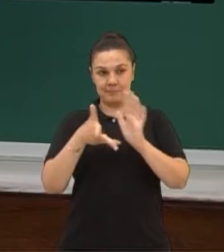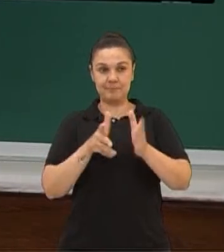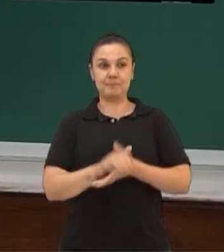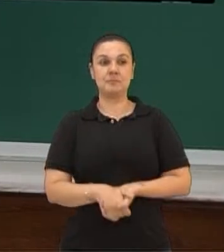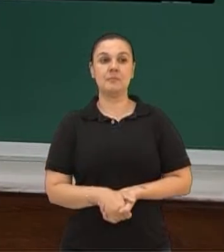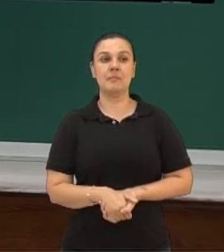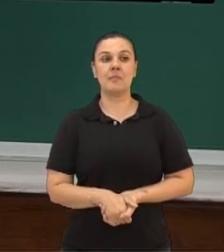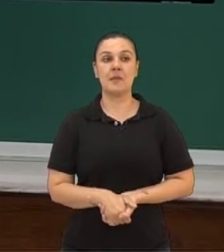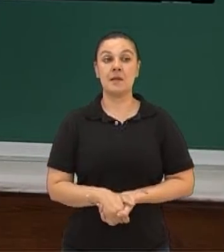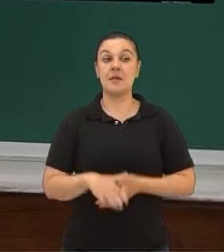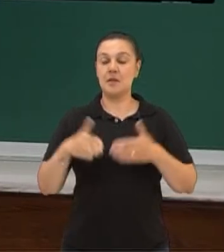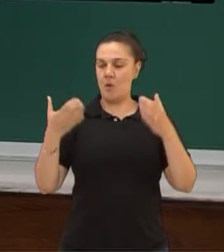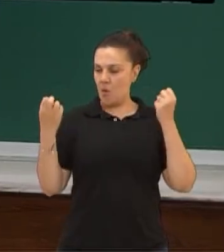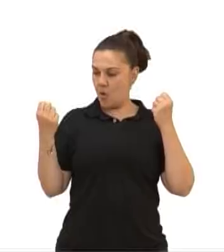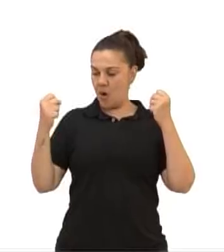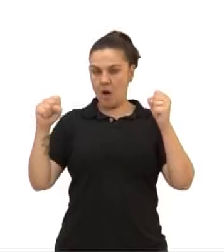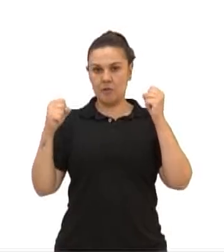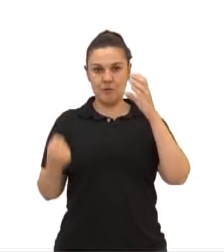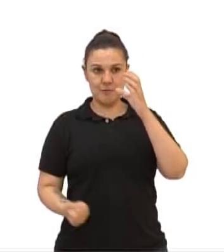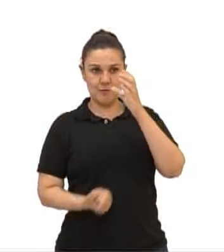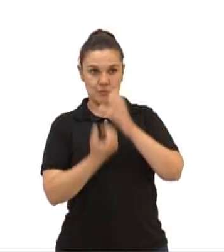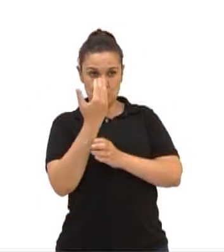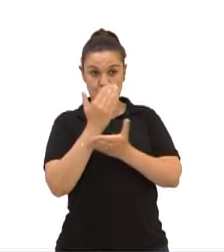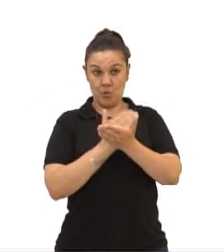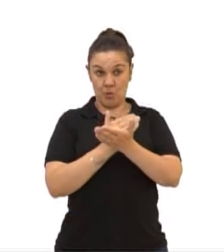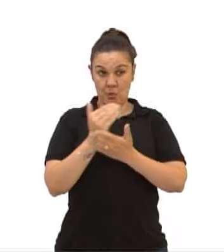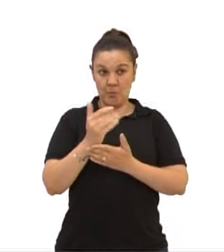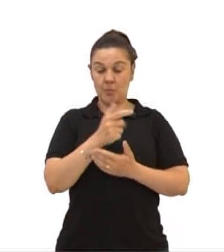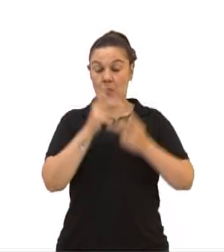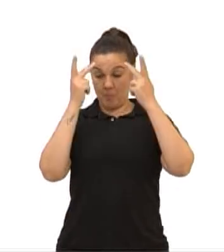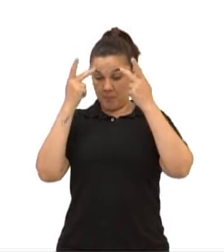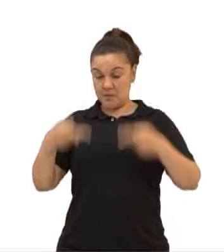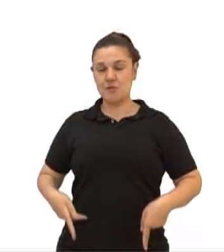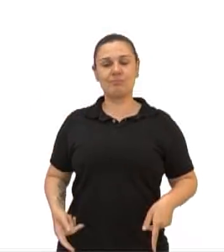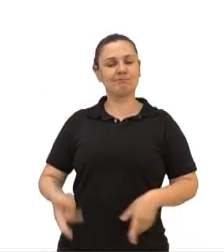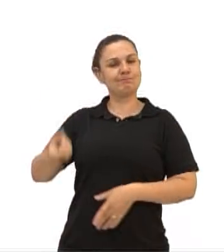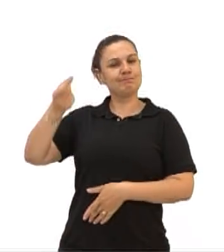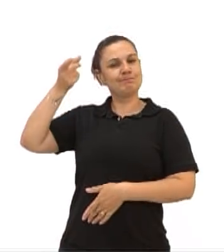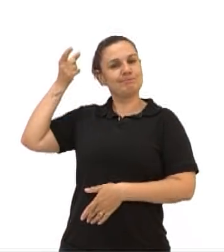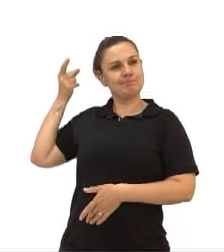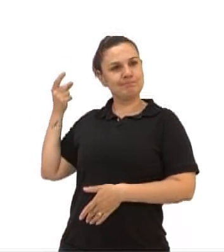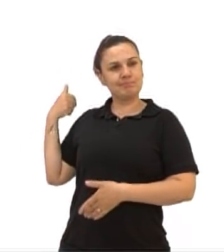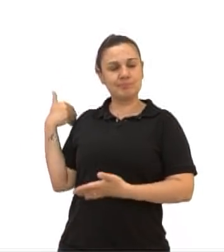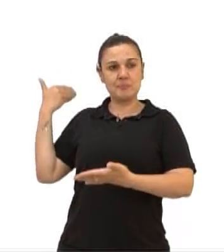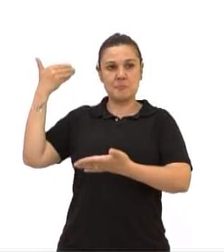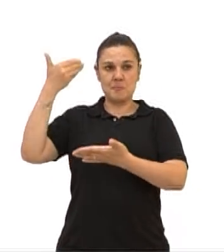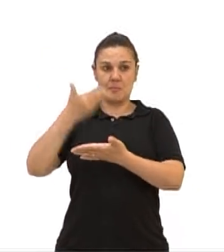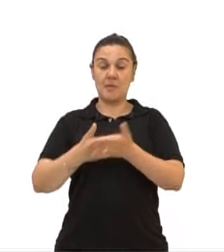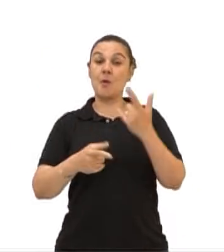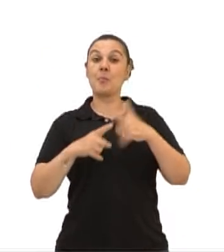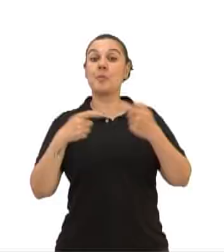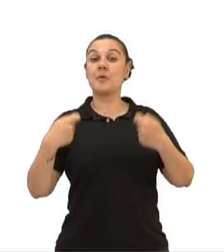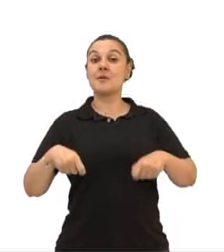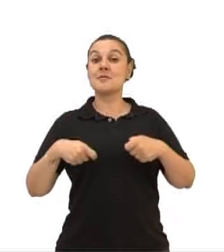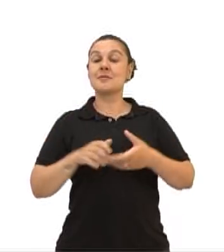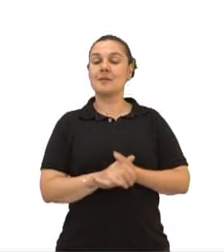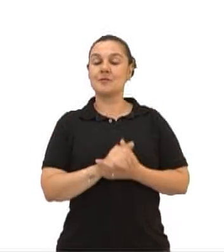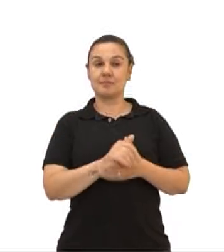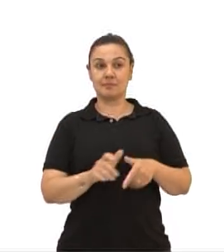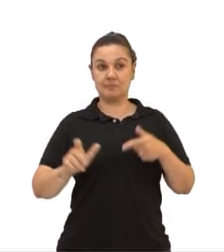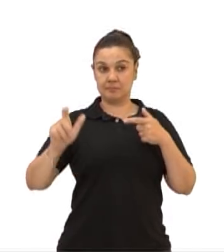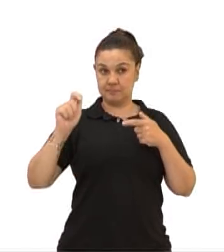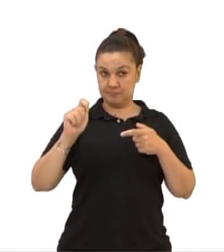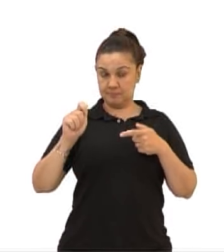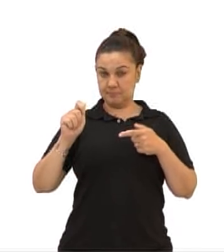segundo quiz. A educação física teve seu início com o homem primitivo, devido a qual